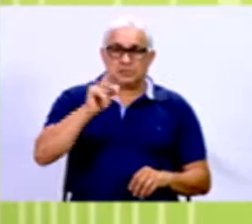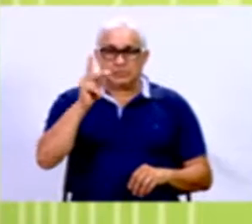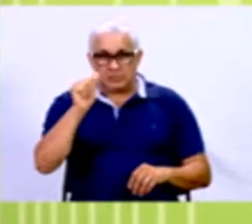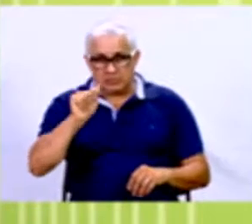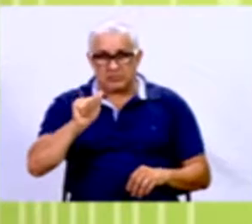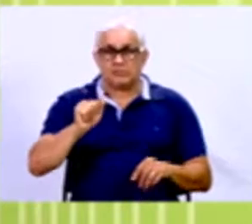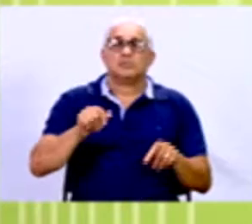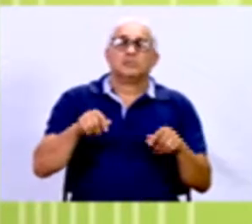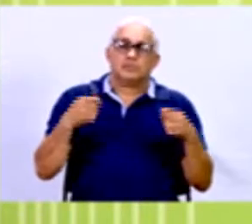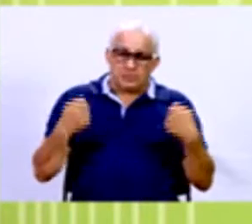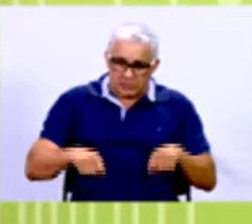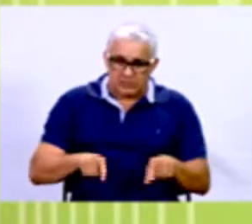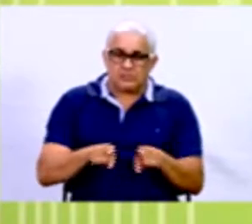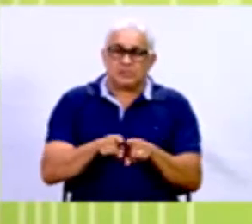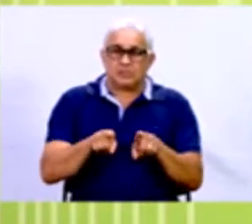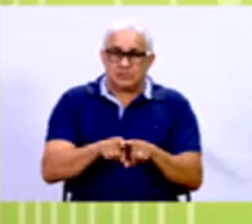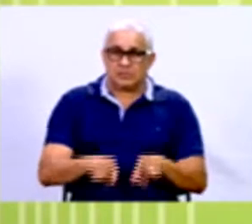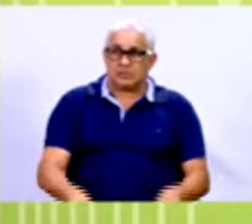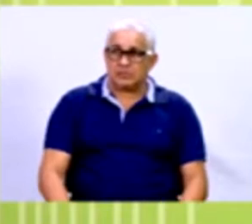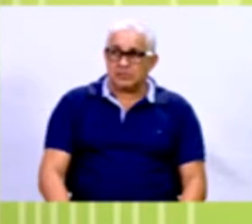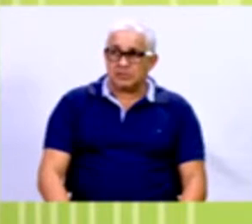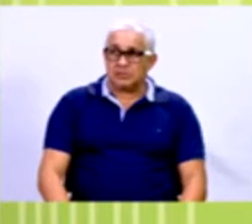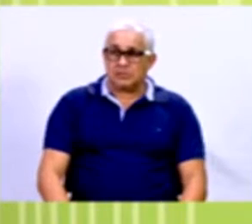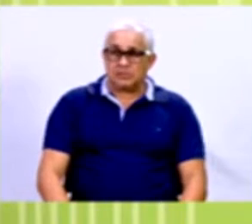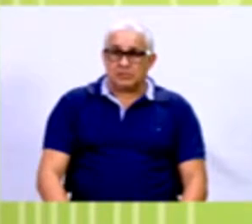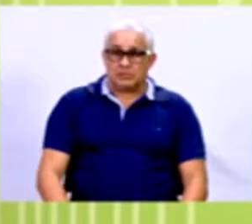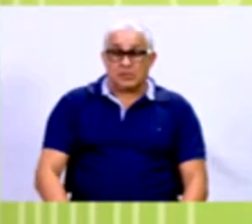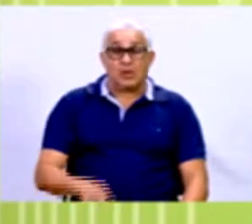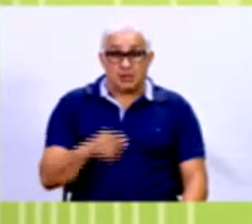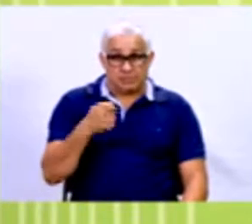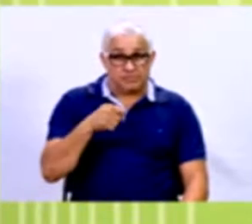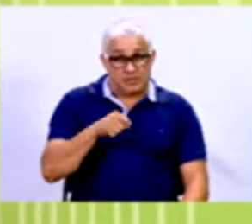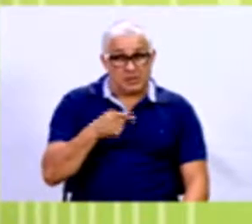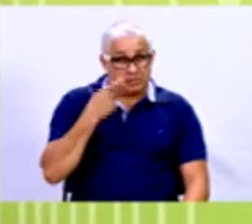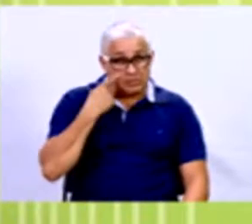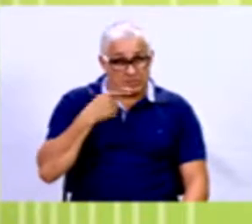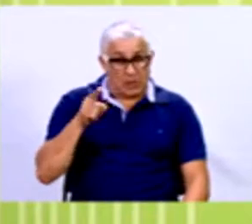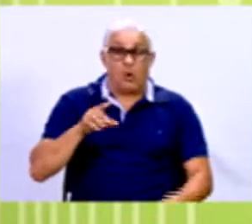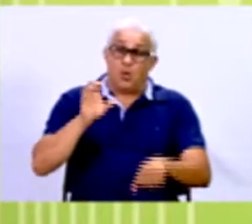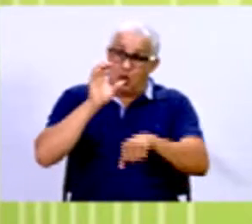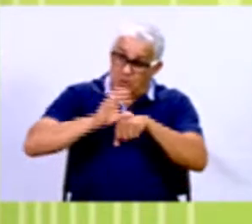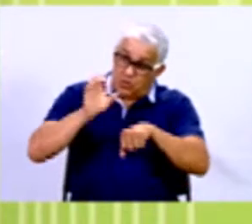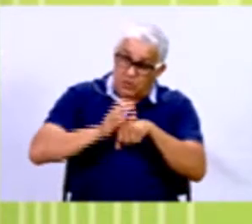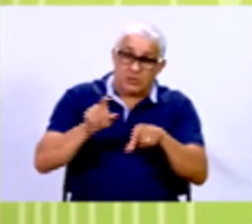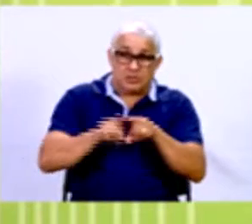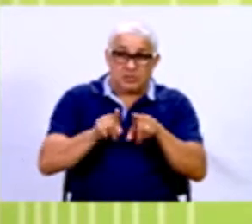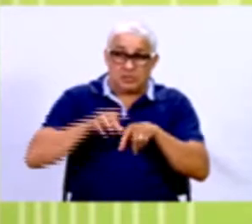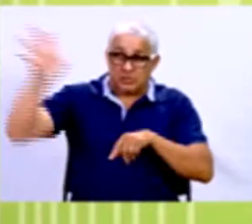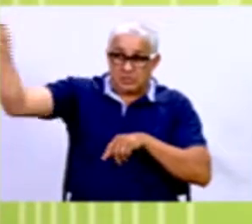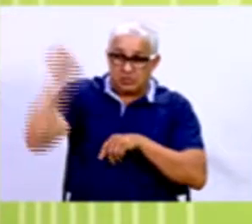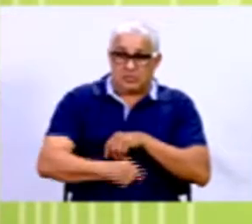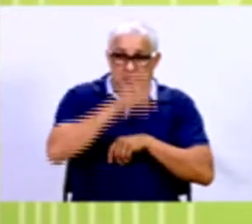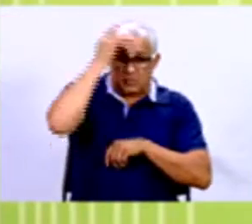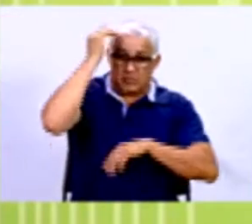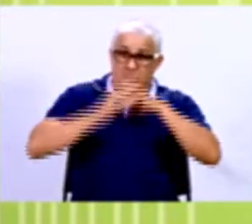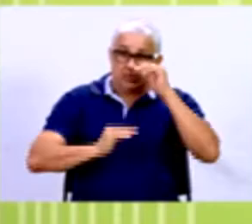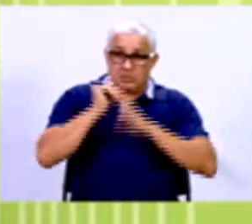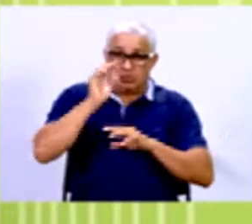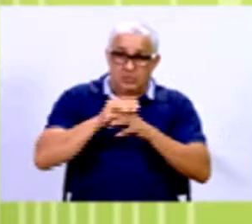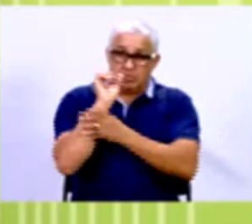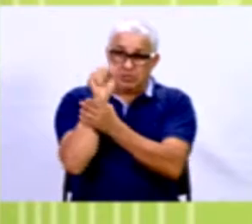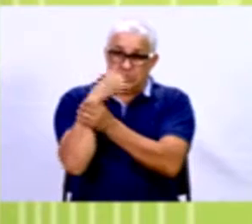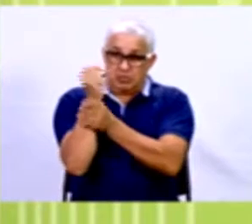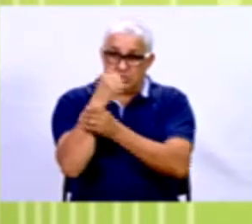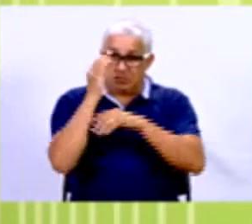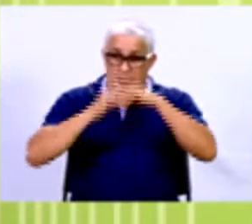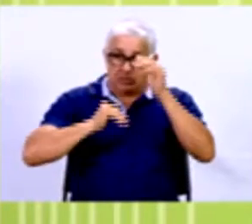trabalha tem CIPA, fala aí, ó, pessoal, é necessário fazer um curso, trazer um profissional da área, um fisioterapeuta, que